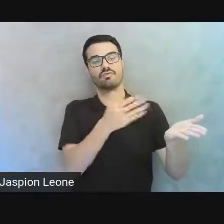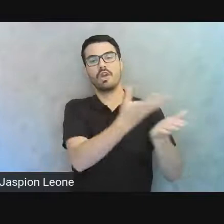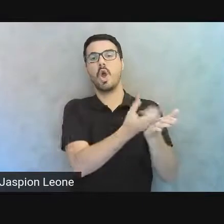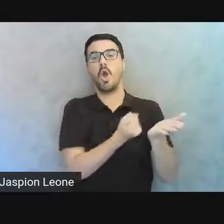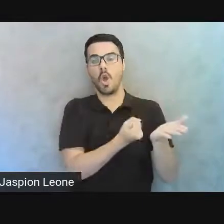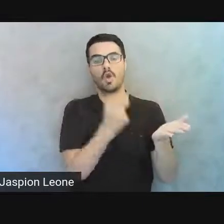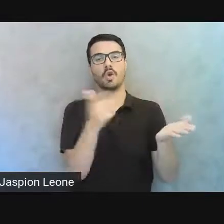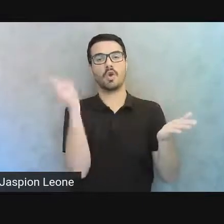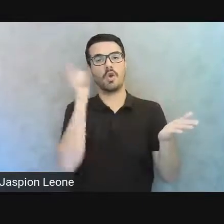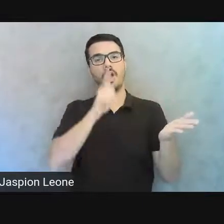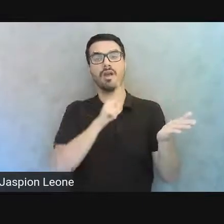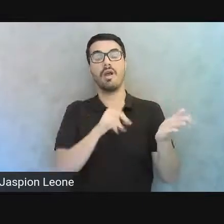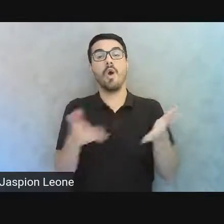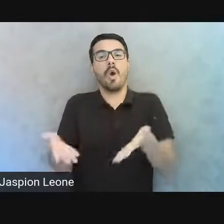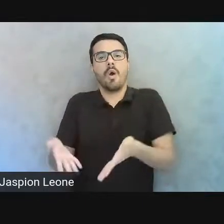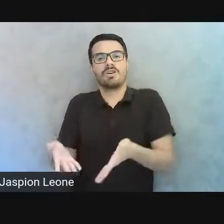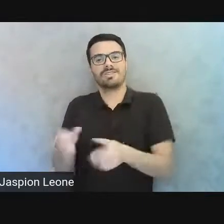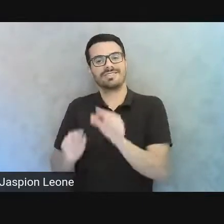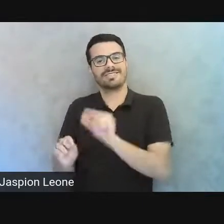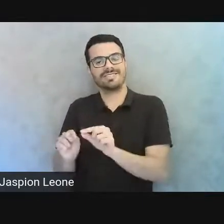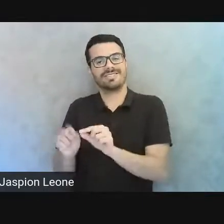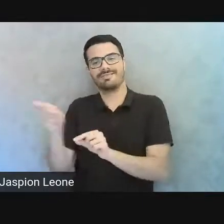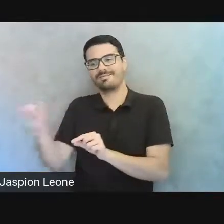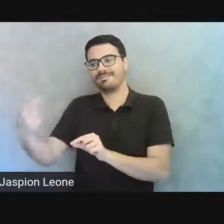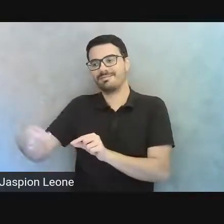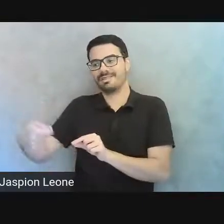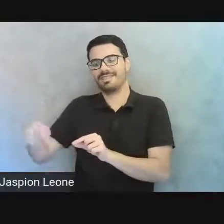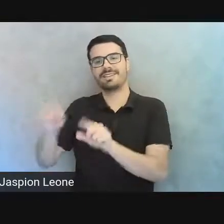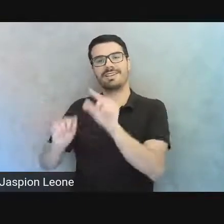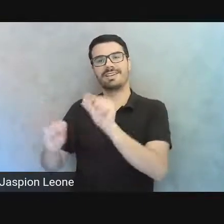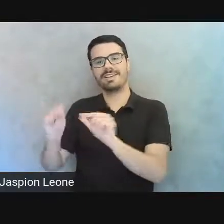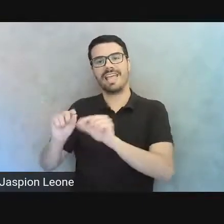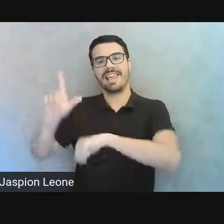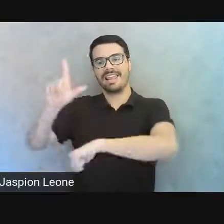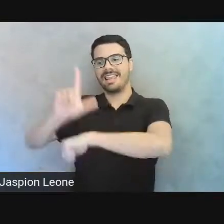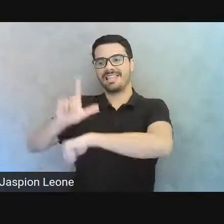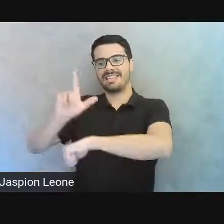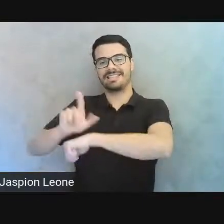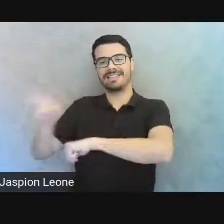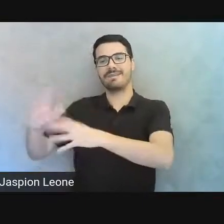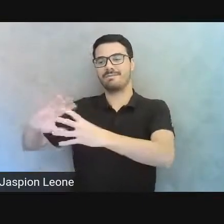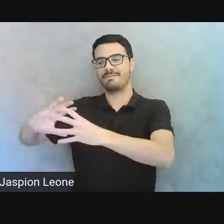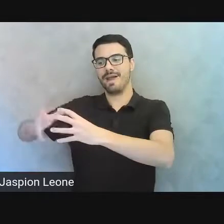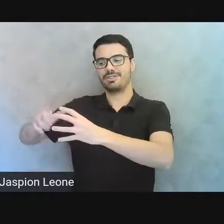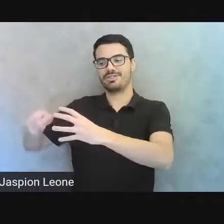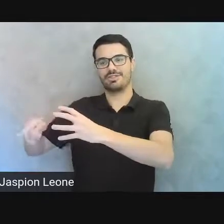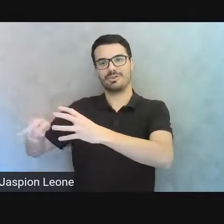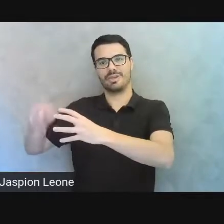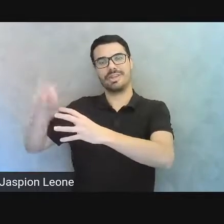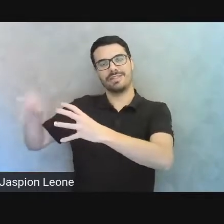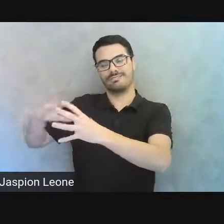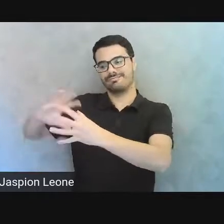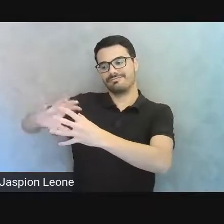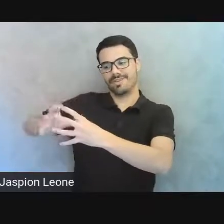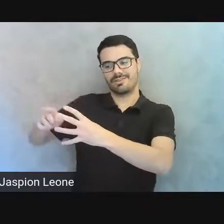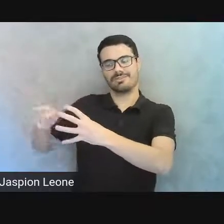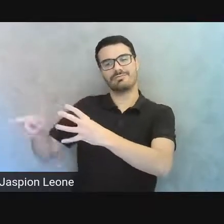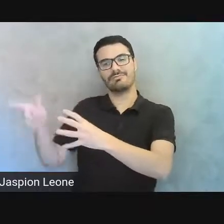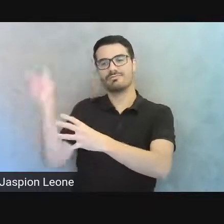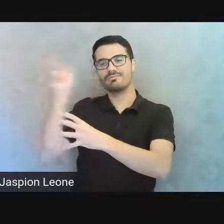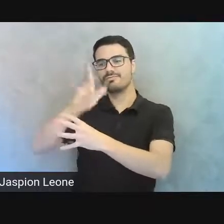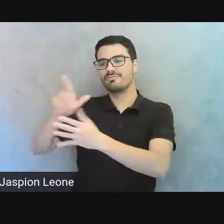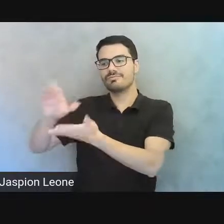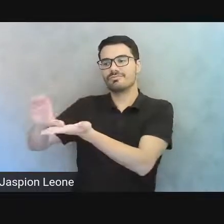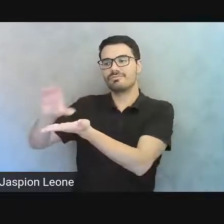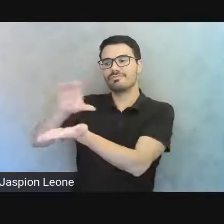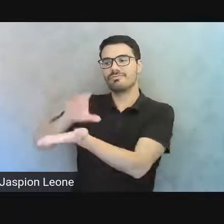financiamento de campanha, hoje eles dependem dos grandes líderes dos partidos, dos dirigentes dos partidos, que é quem